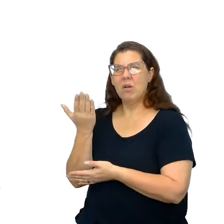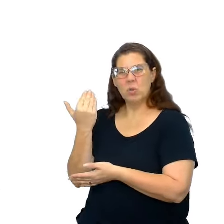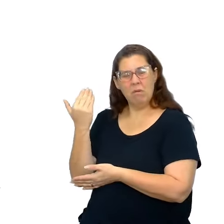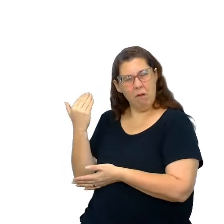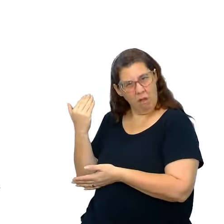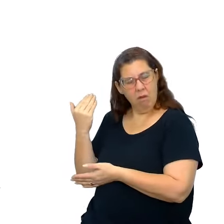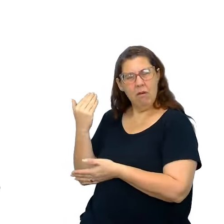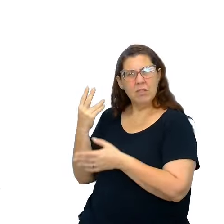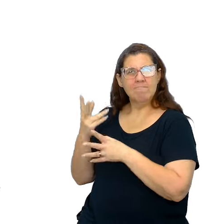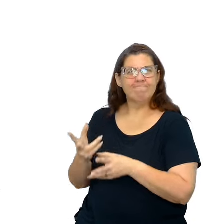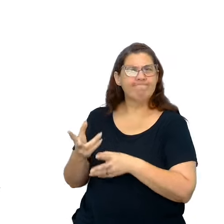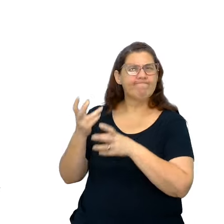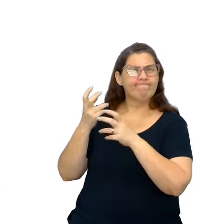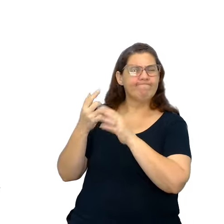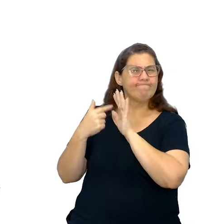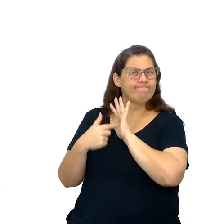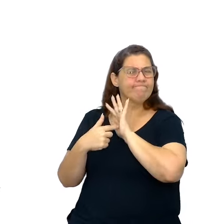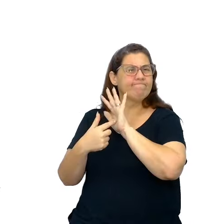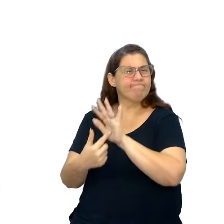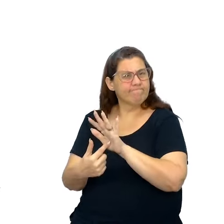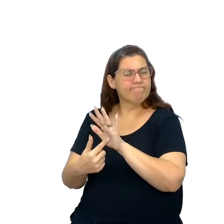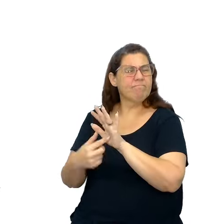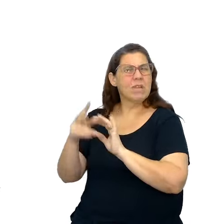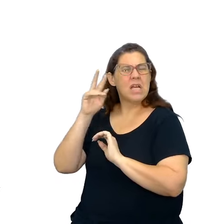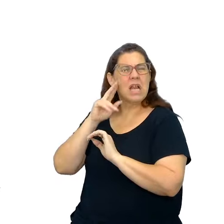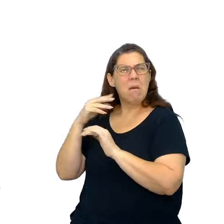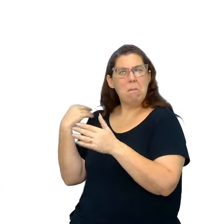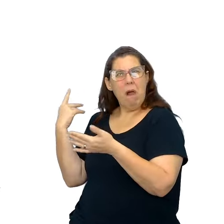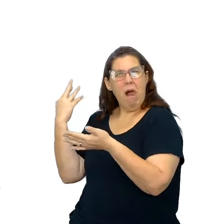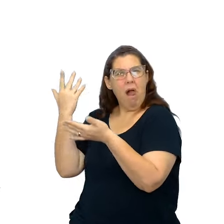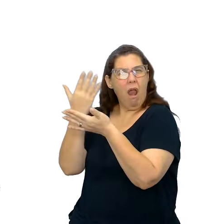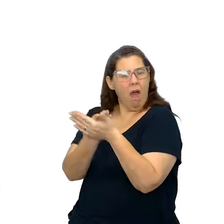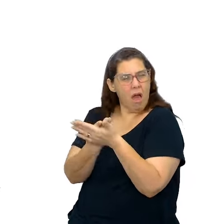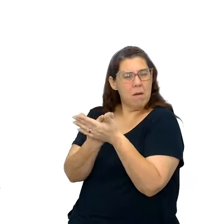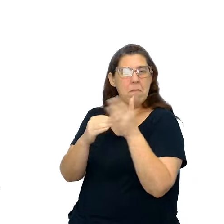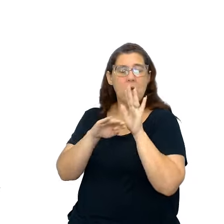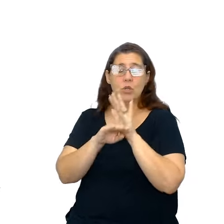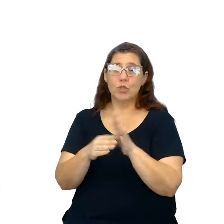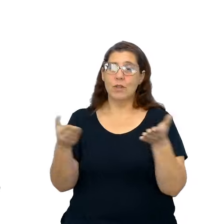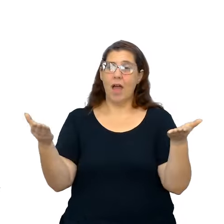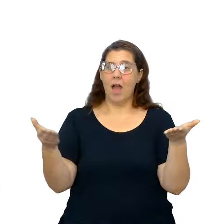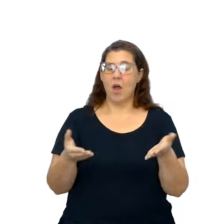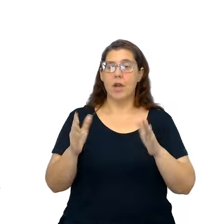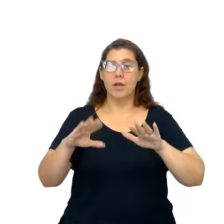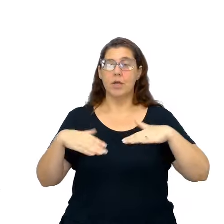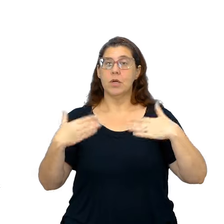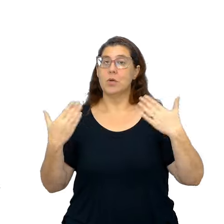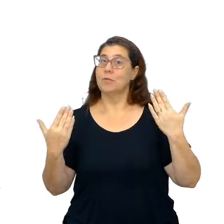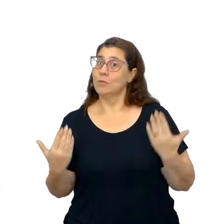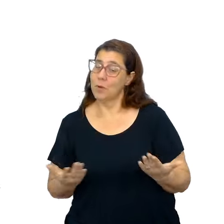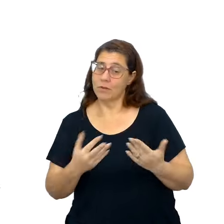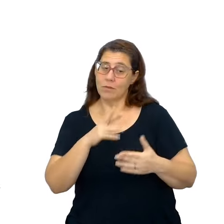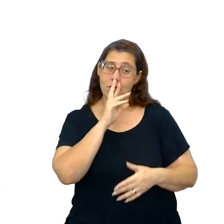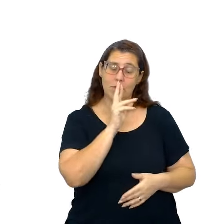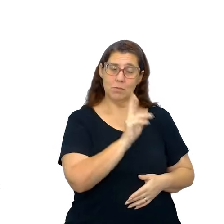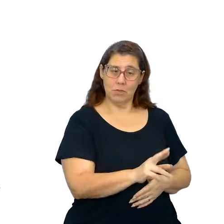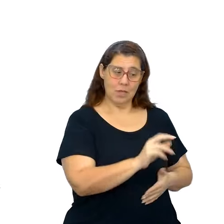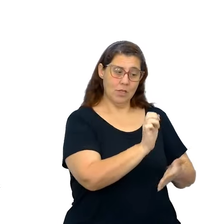a percepção e trazer elementos para que o auxilie nesse momento, quando chega na atividade, ele